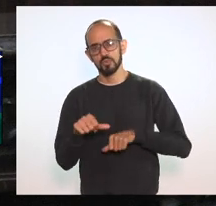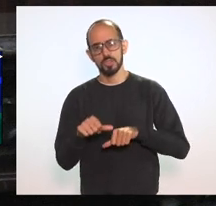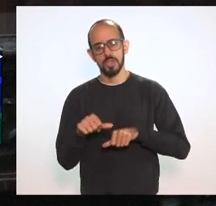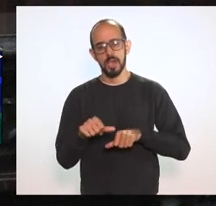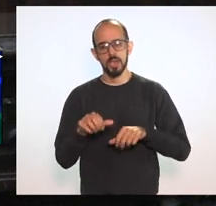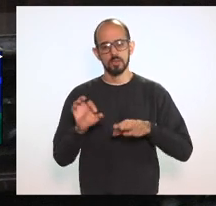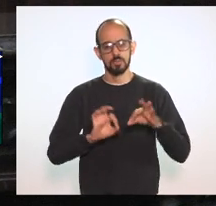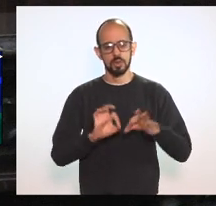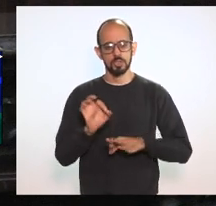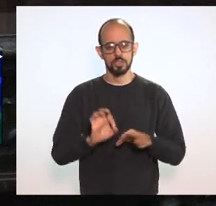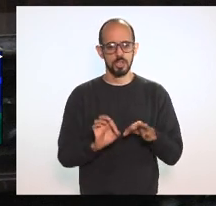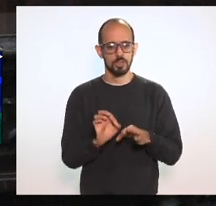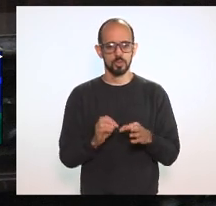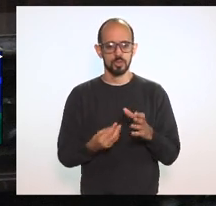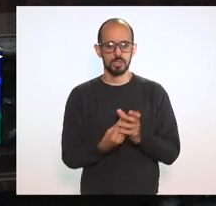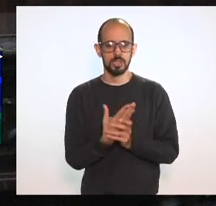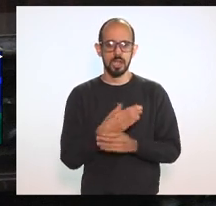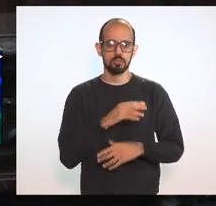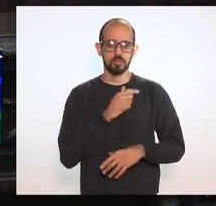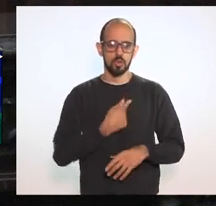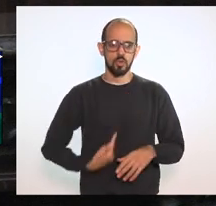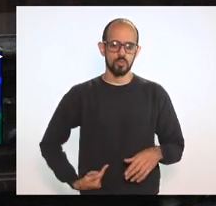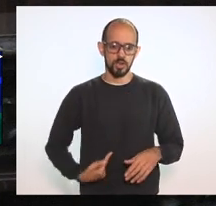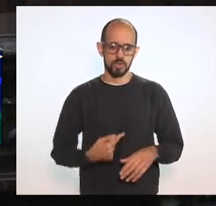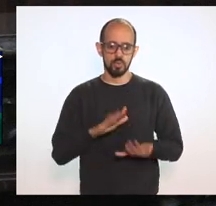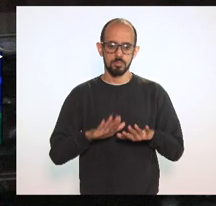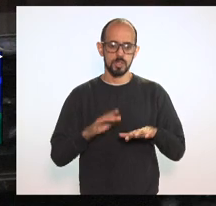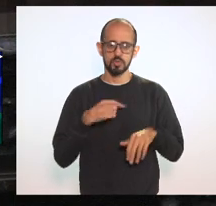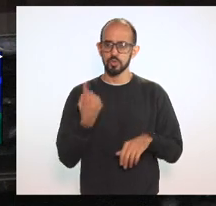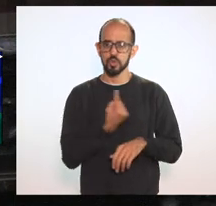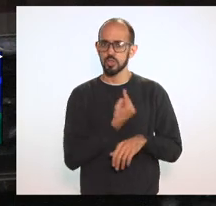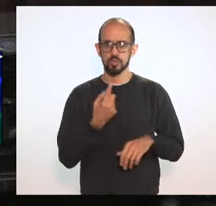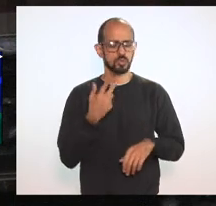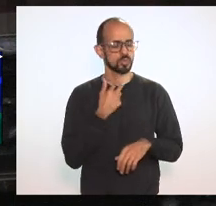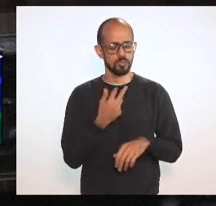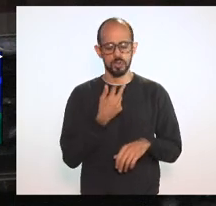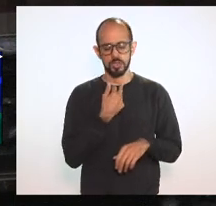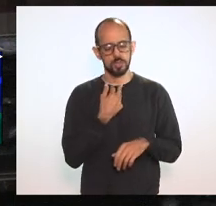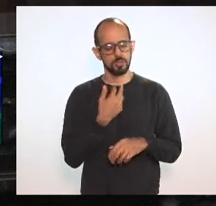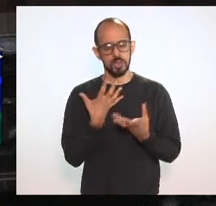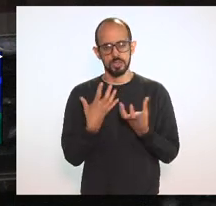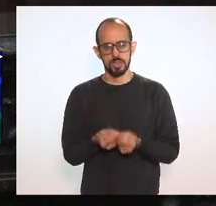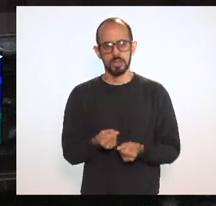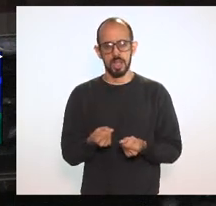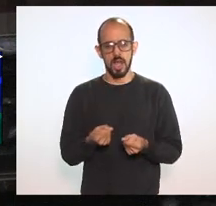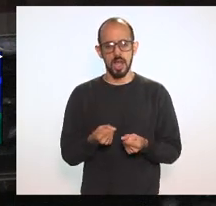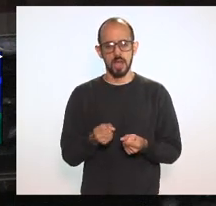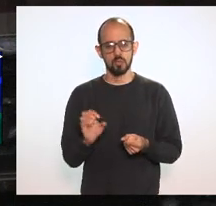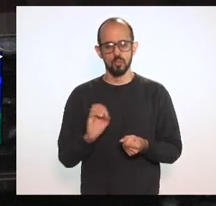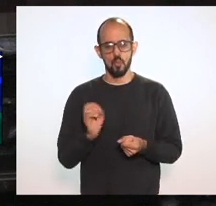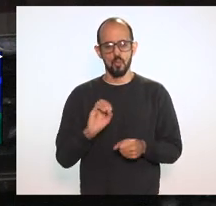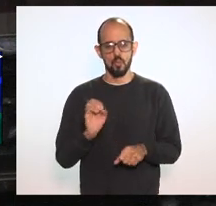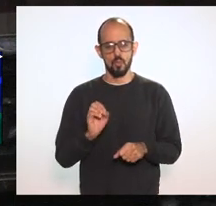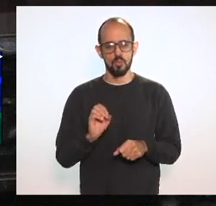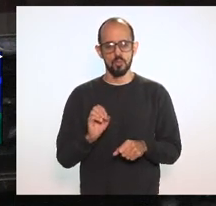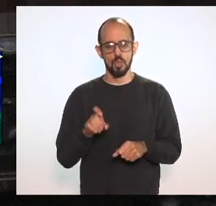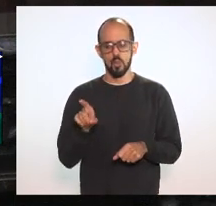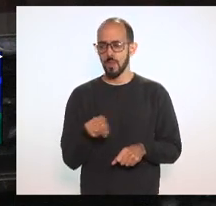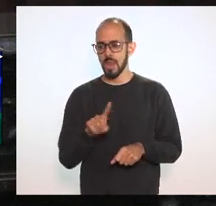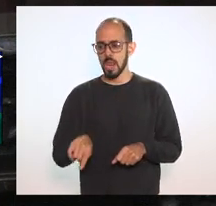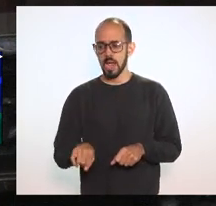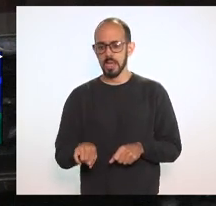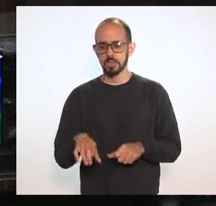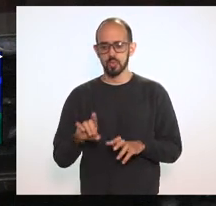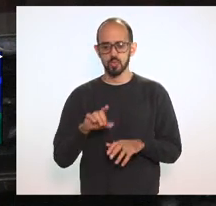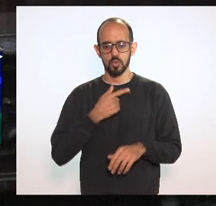pelo governador do Estado mas nós não podemos aceitar nenhum veto do governador muito obrigada